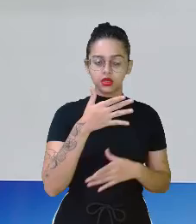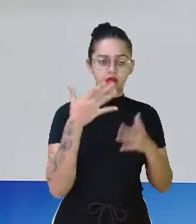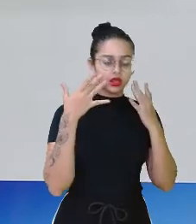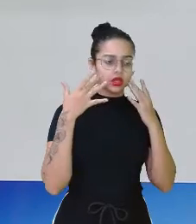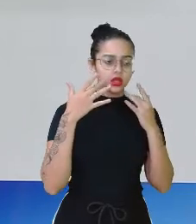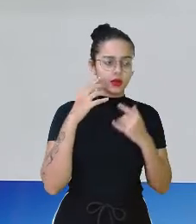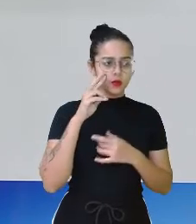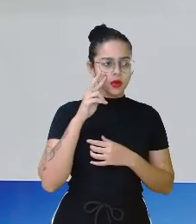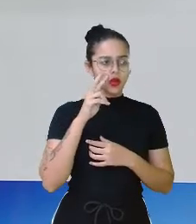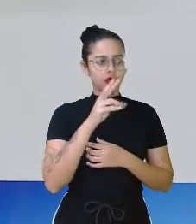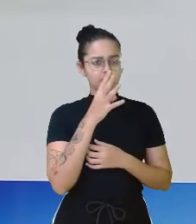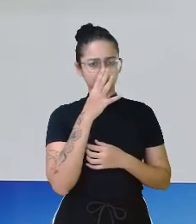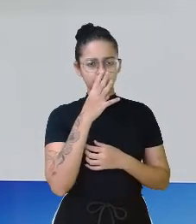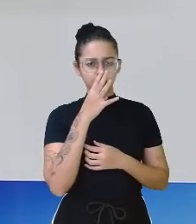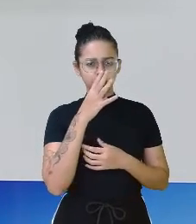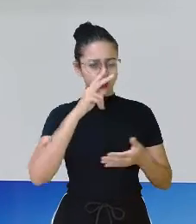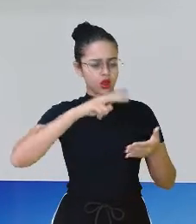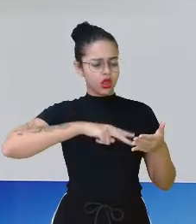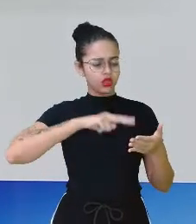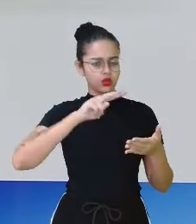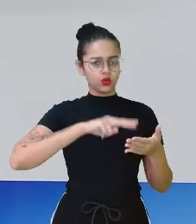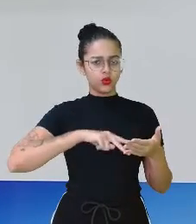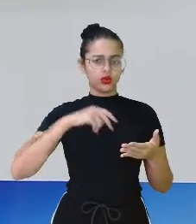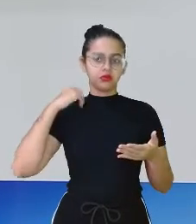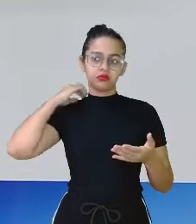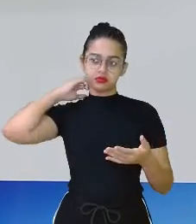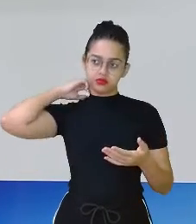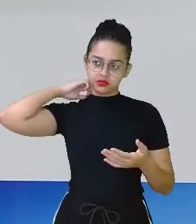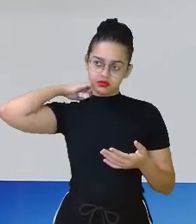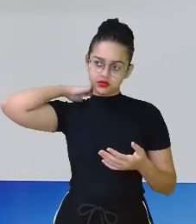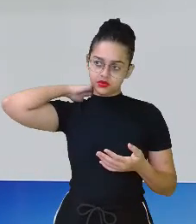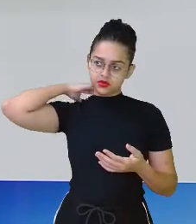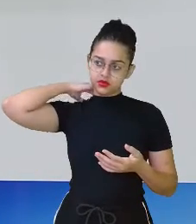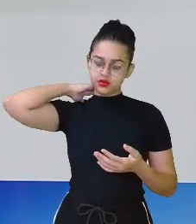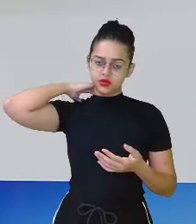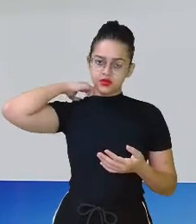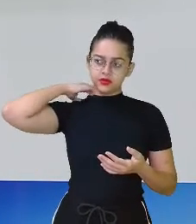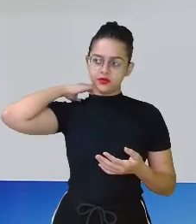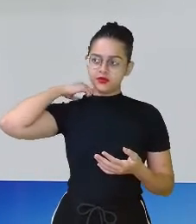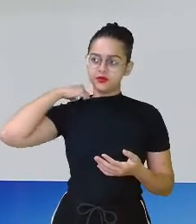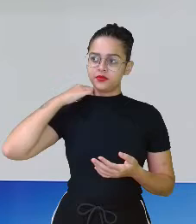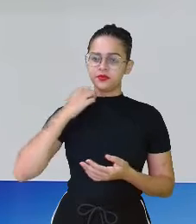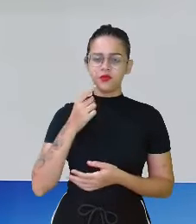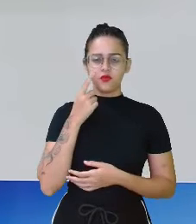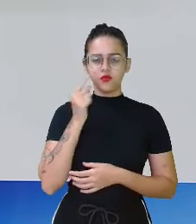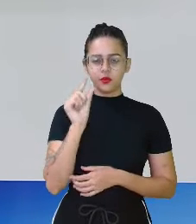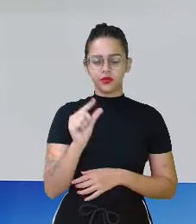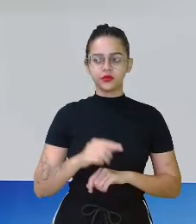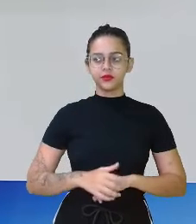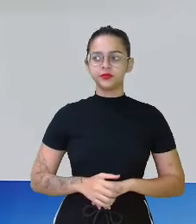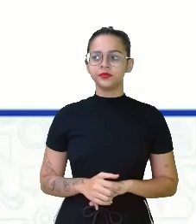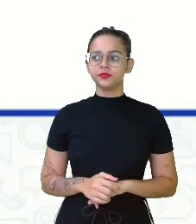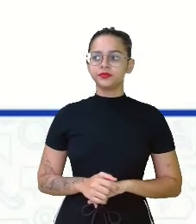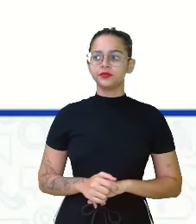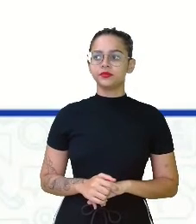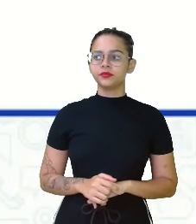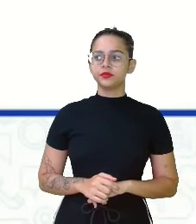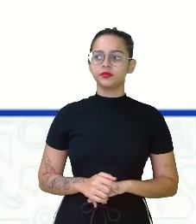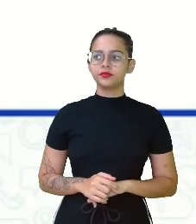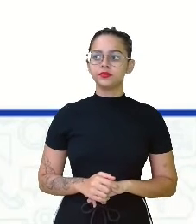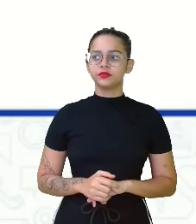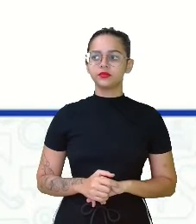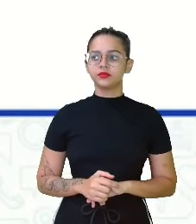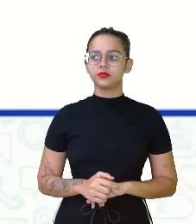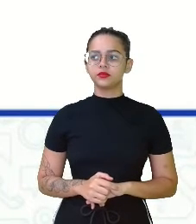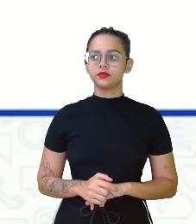uma leitura da peça, né? E não mais a encenação. Né? Vamos ver um pedacinho? Paixão